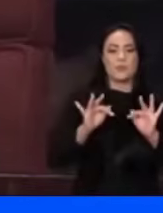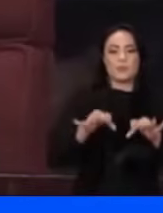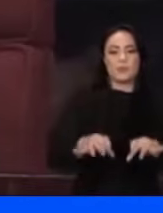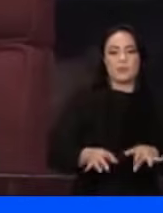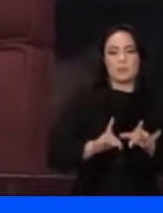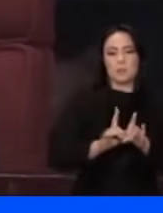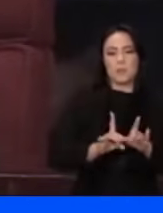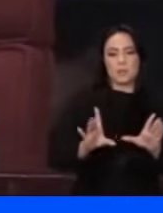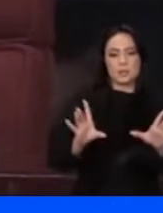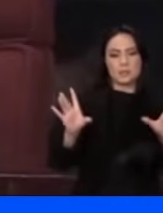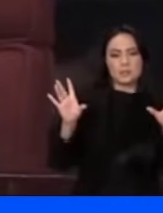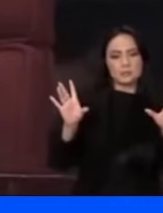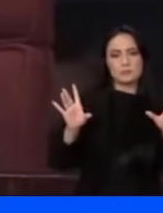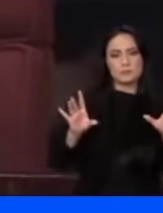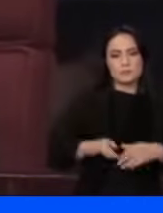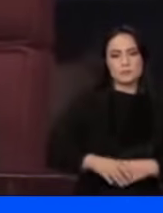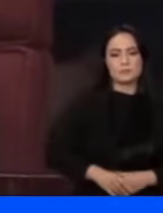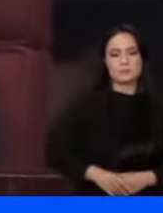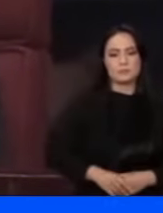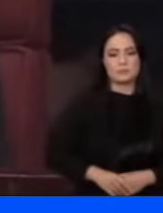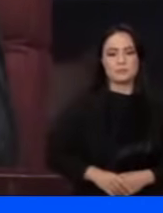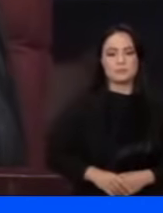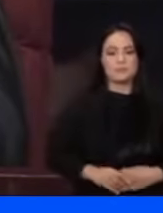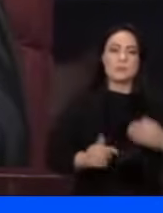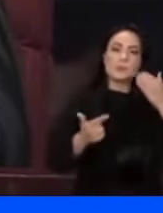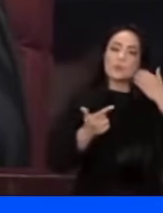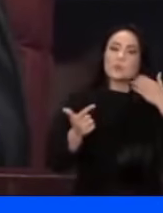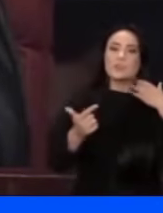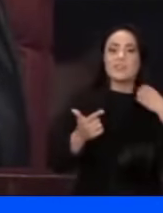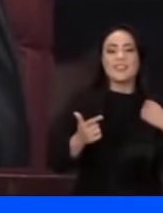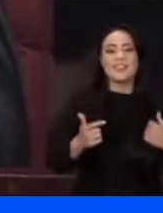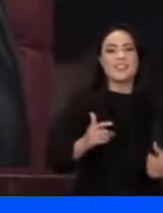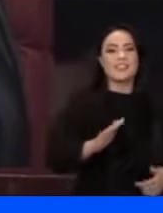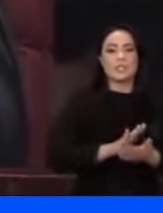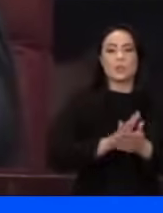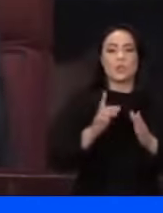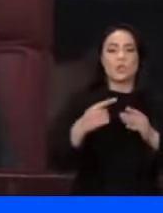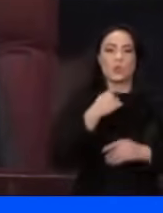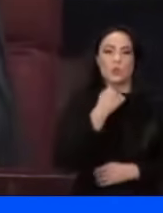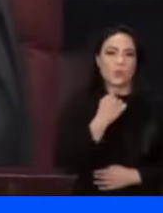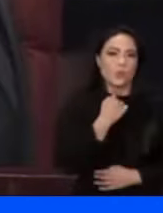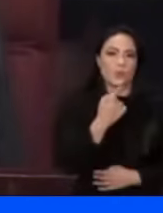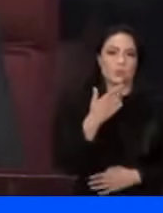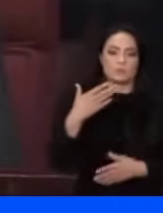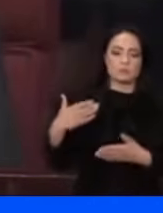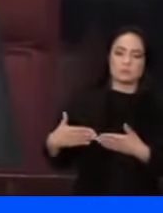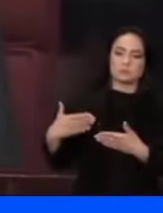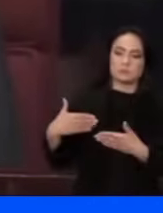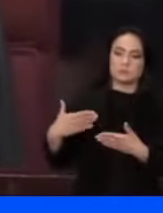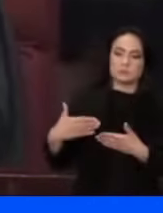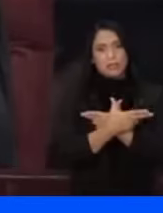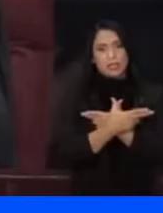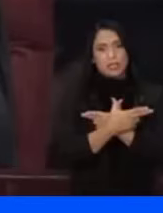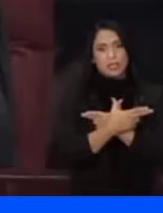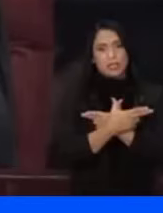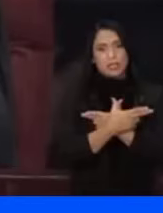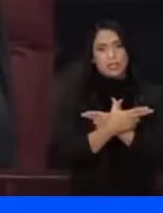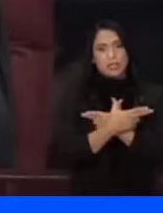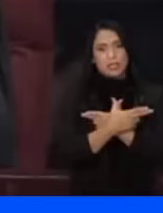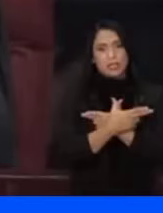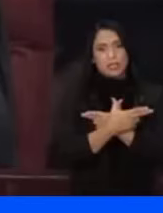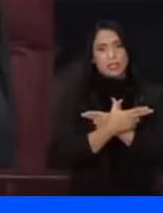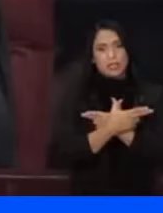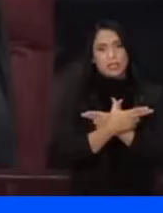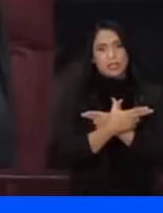Estado democrático de direito. Não há nenhuma dúvida aqui nessa sequência de fatos. Bem,